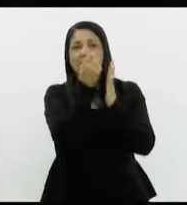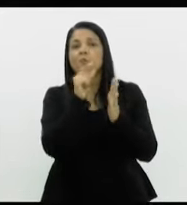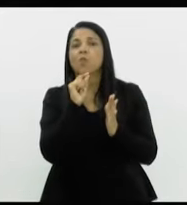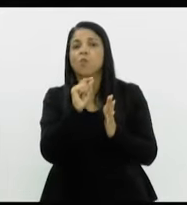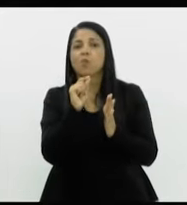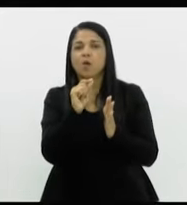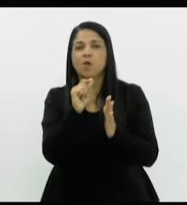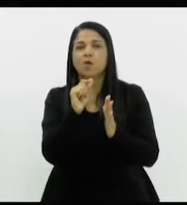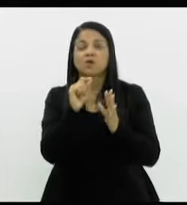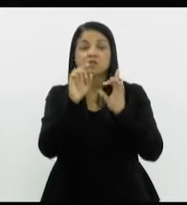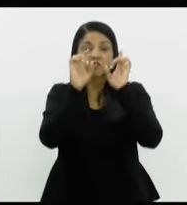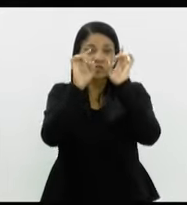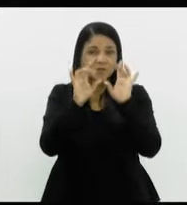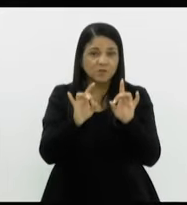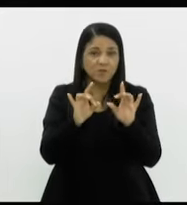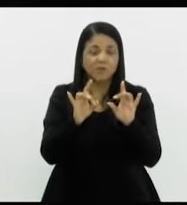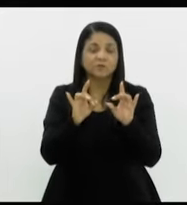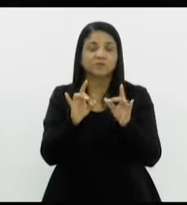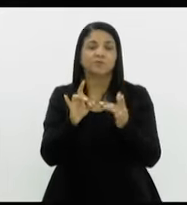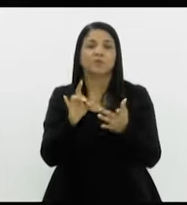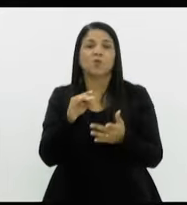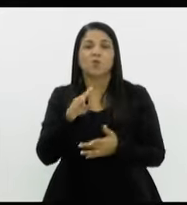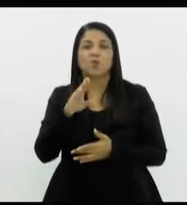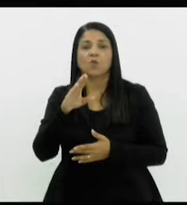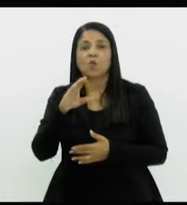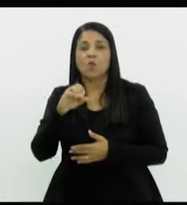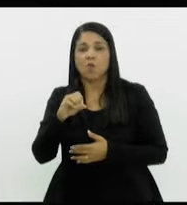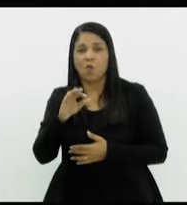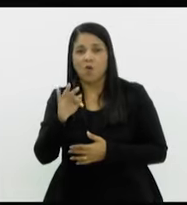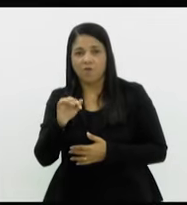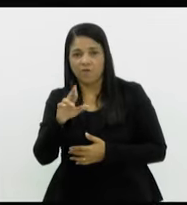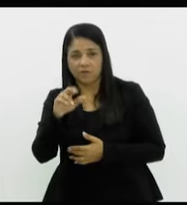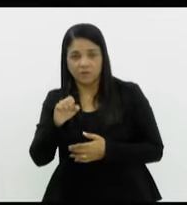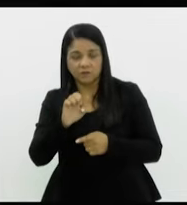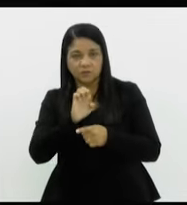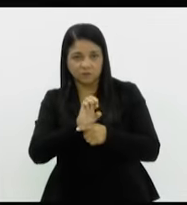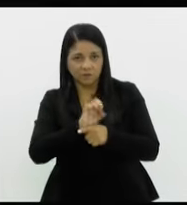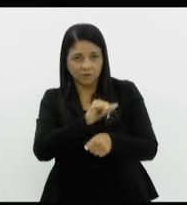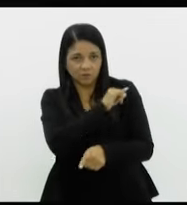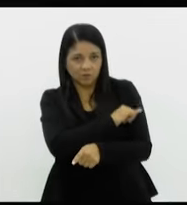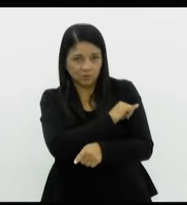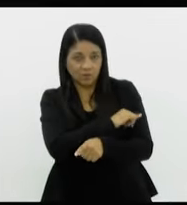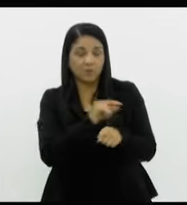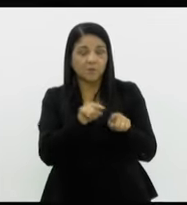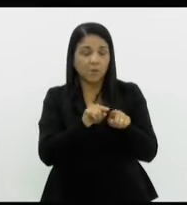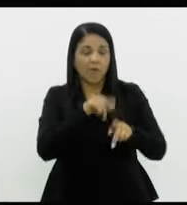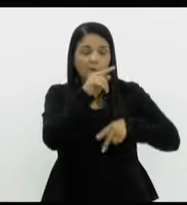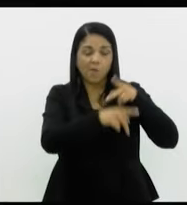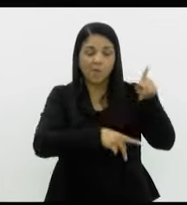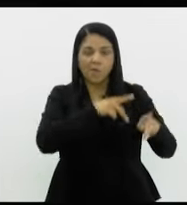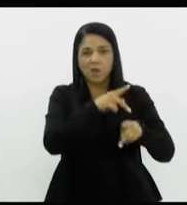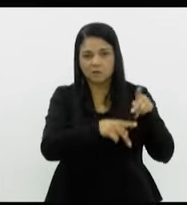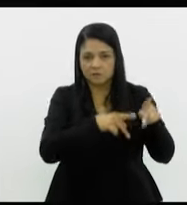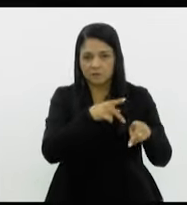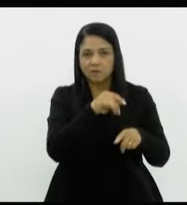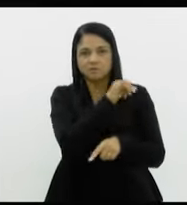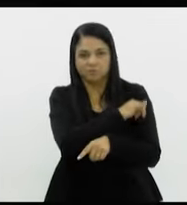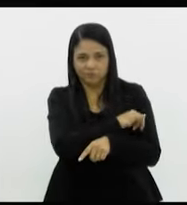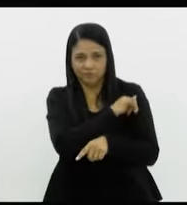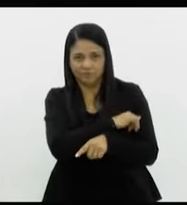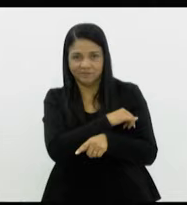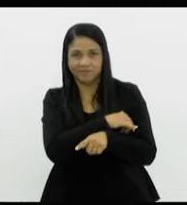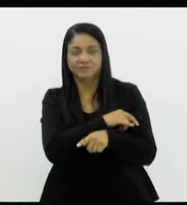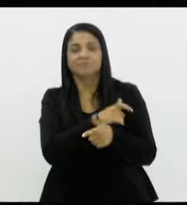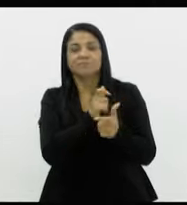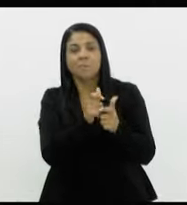especialmente não os cofres do Estado do Rio de Janeiro, mas a população fluminense e, particularmente, a maior parcela